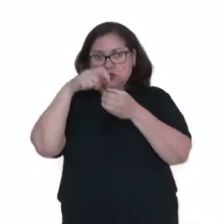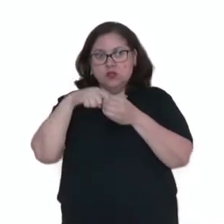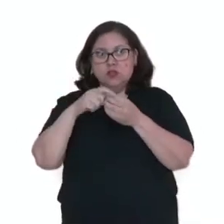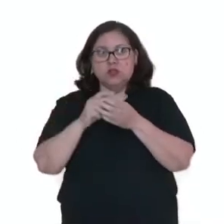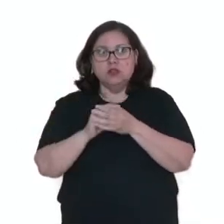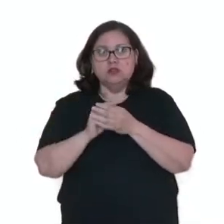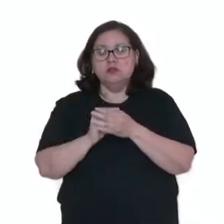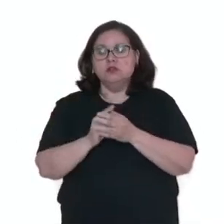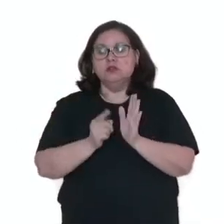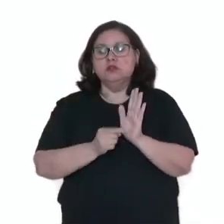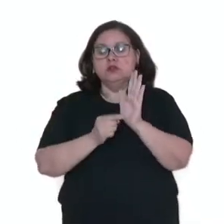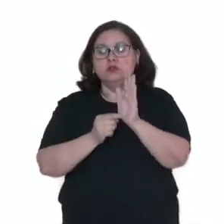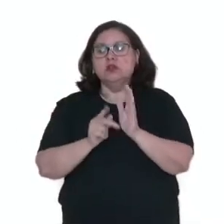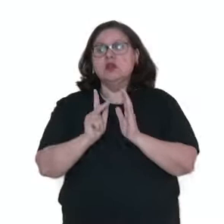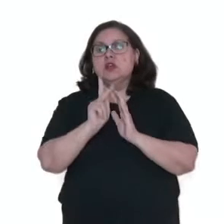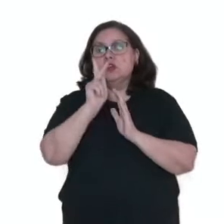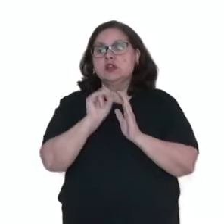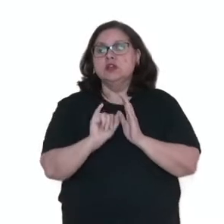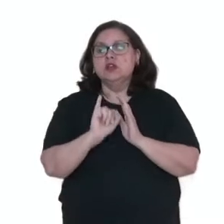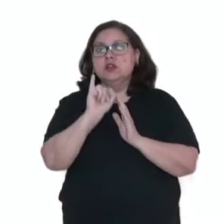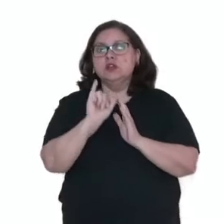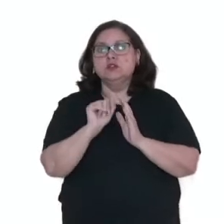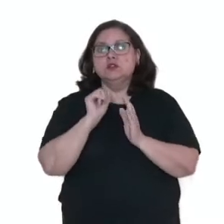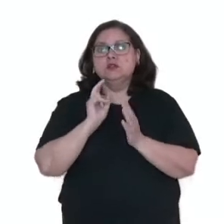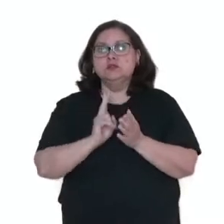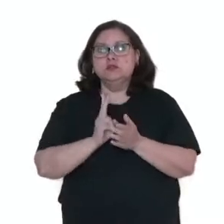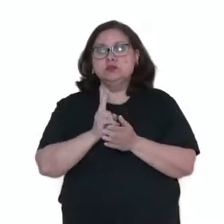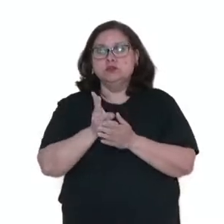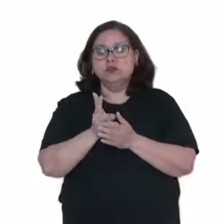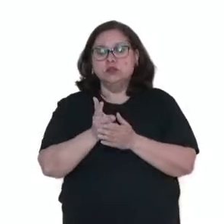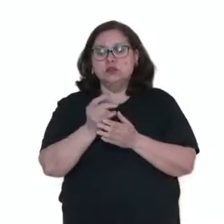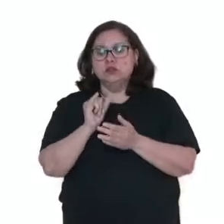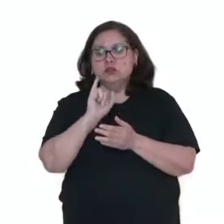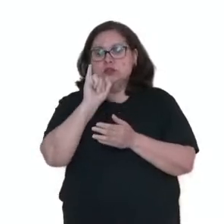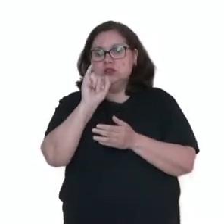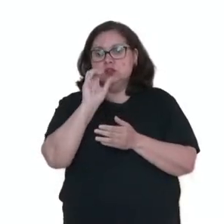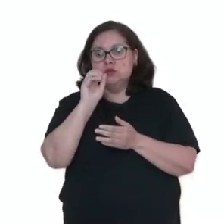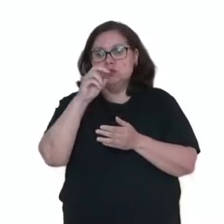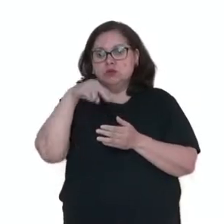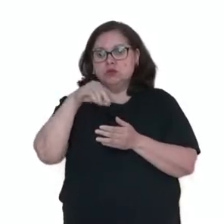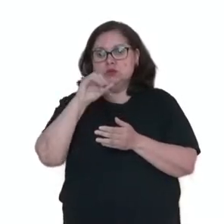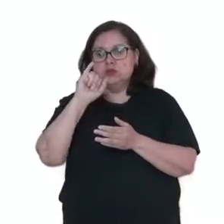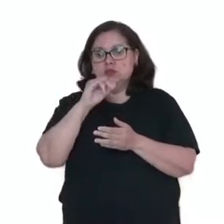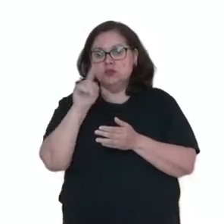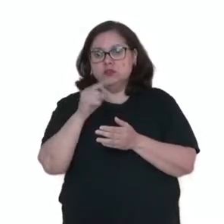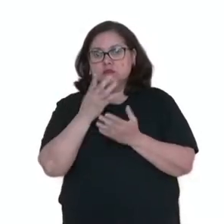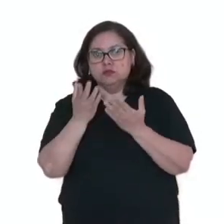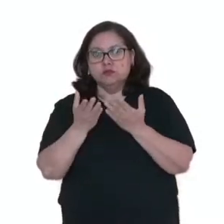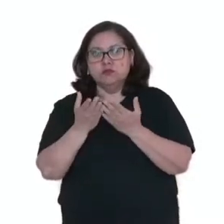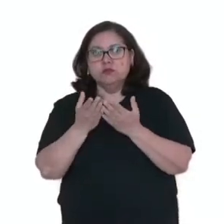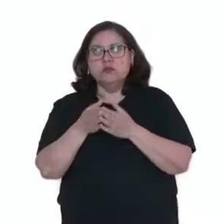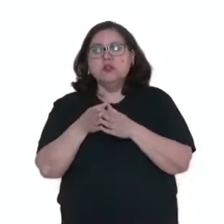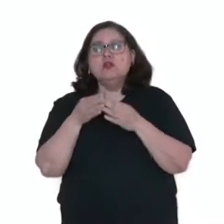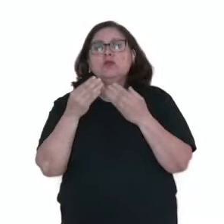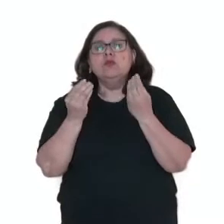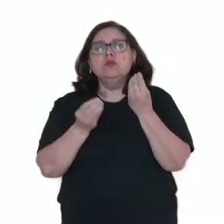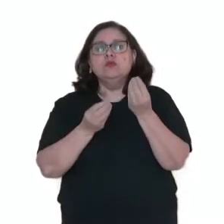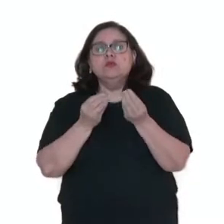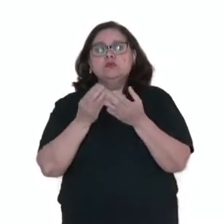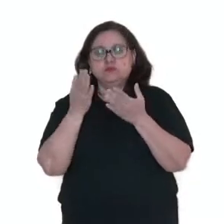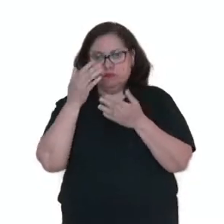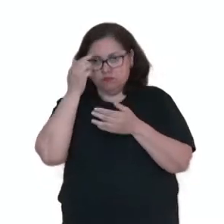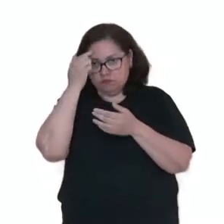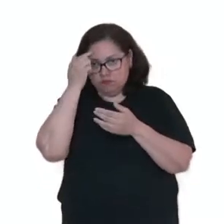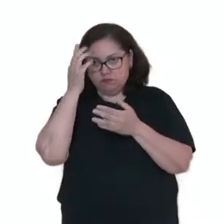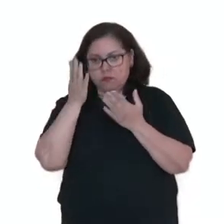concentração é denominado de Ki, constante de ionização ou constante de dissociação iônica. Considere,